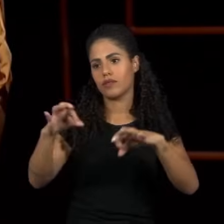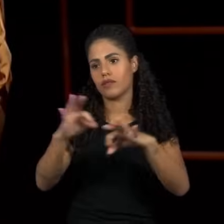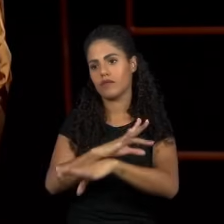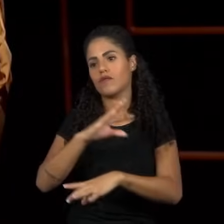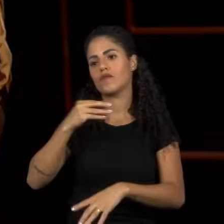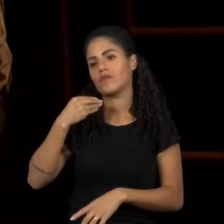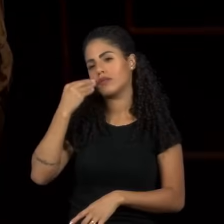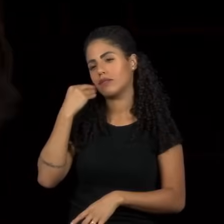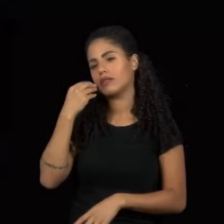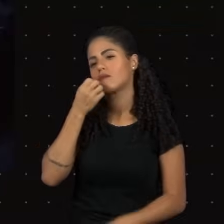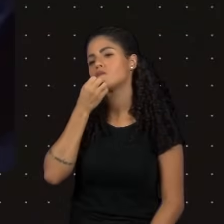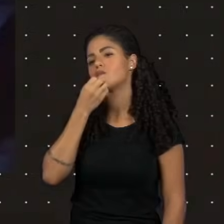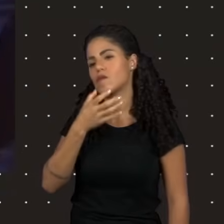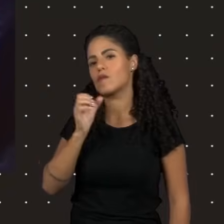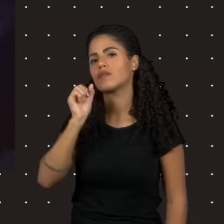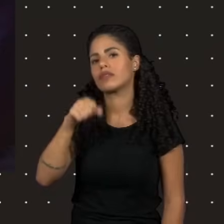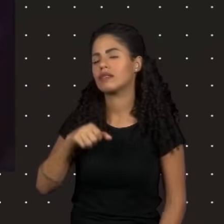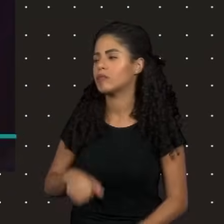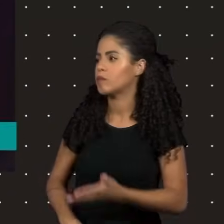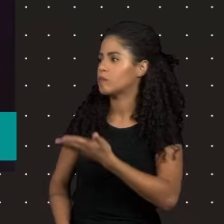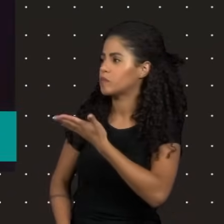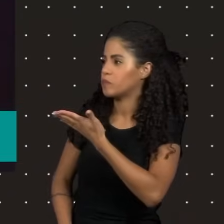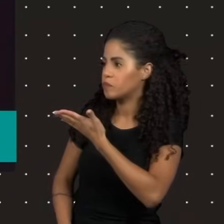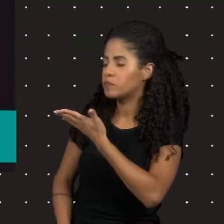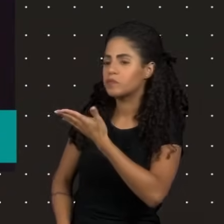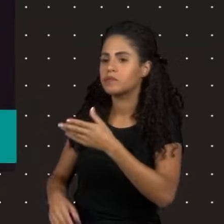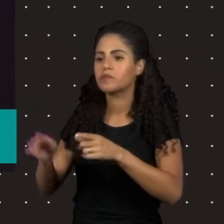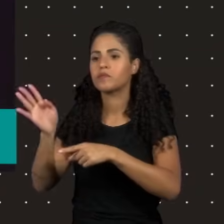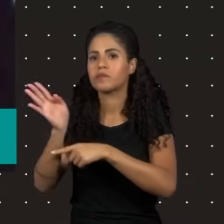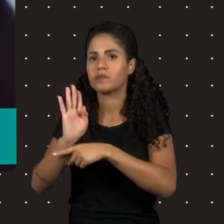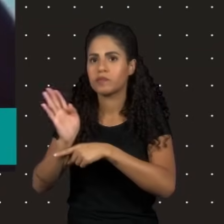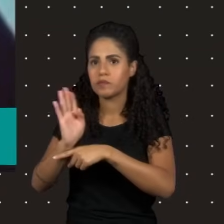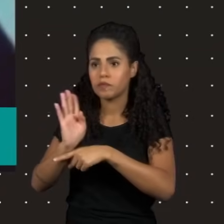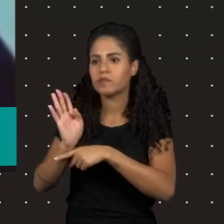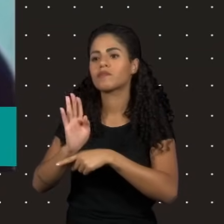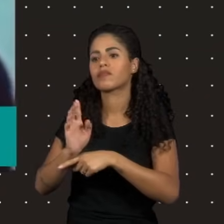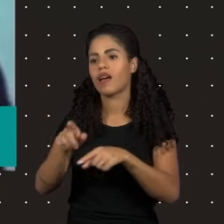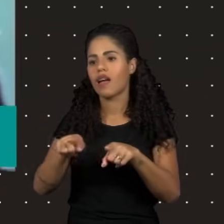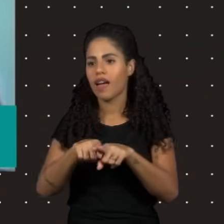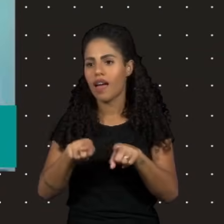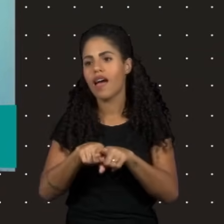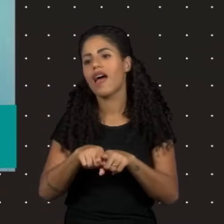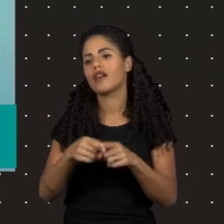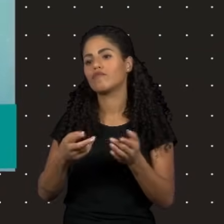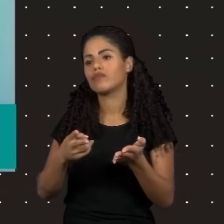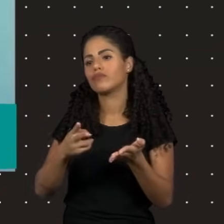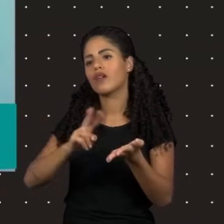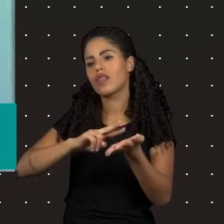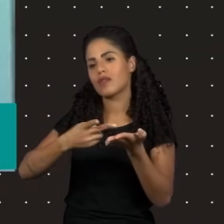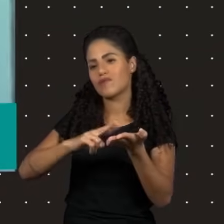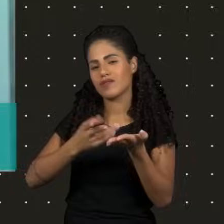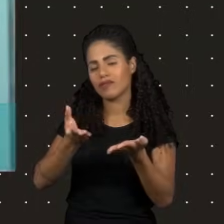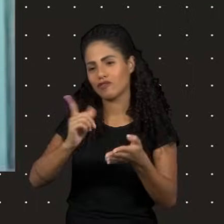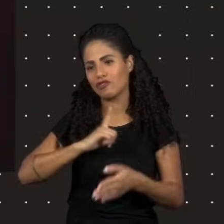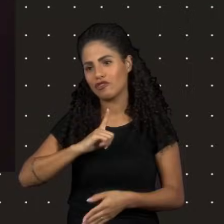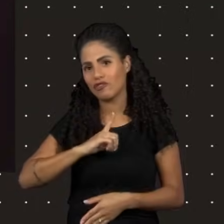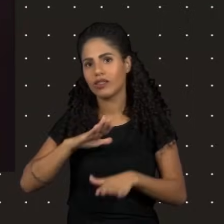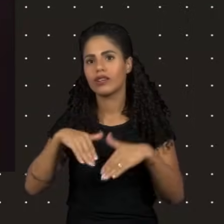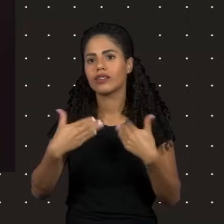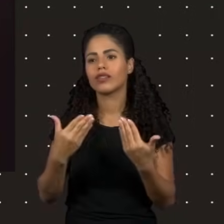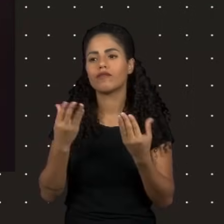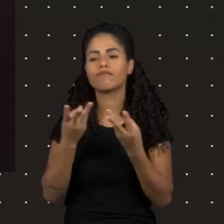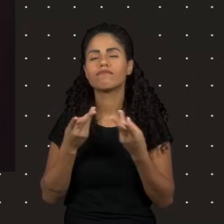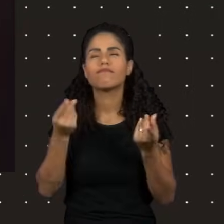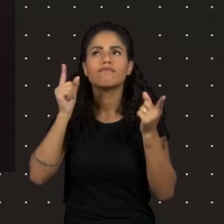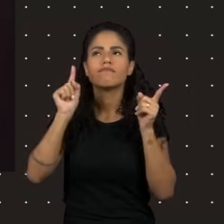experiência maravilhosa, no tempo que o filme ainda era dublado. Então, o Cury ficava